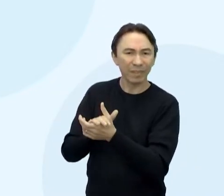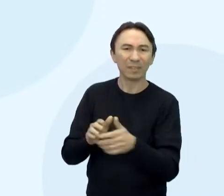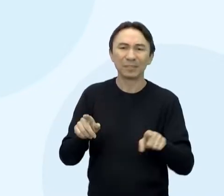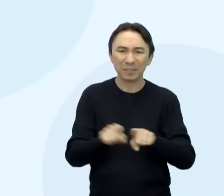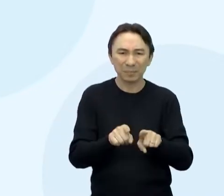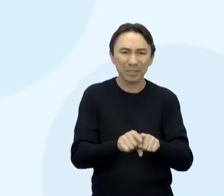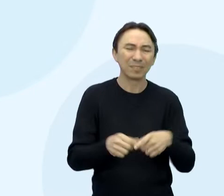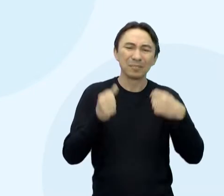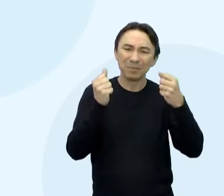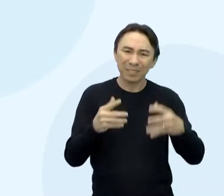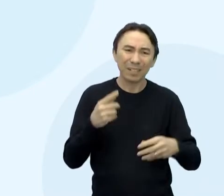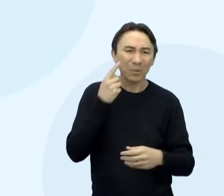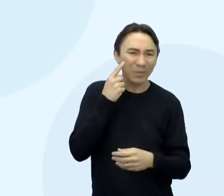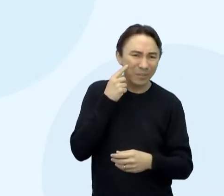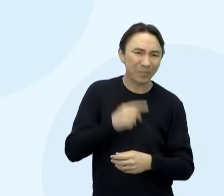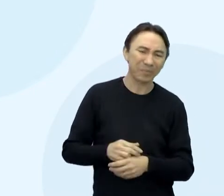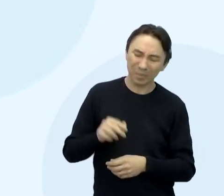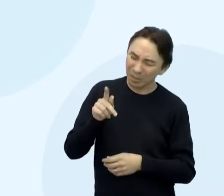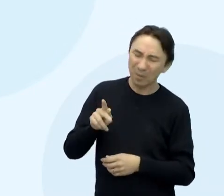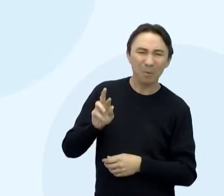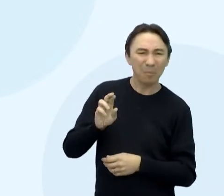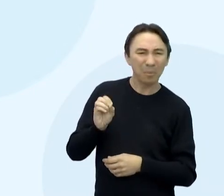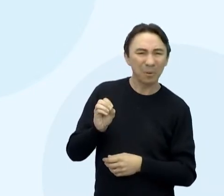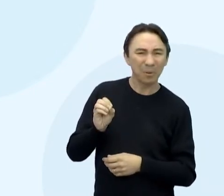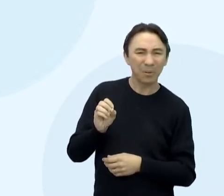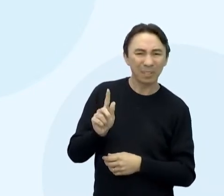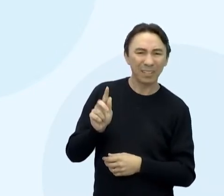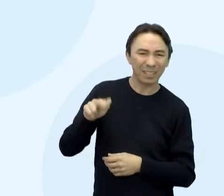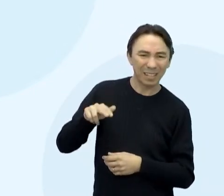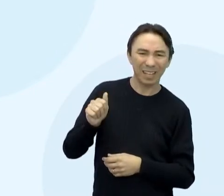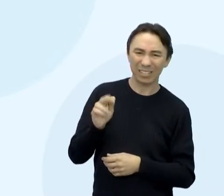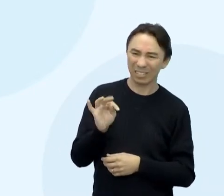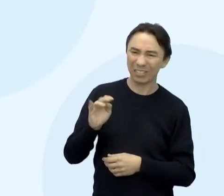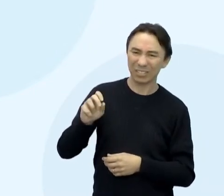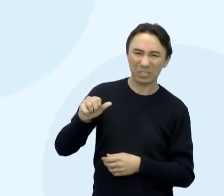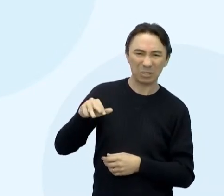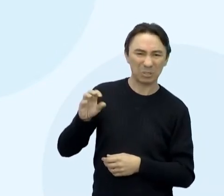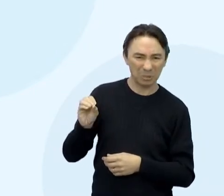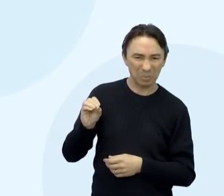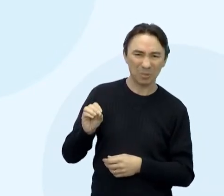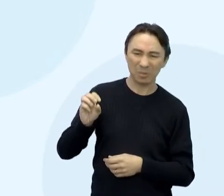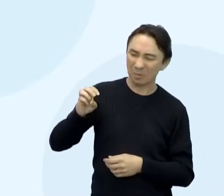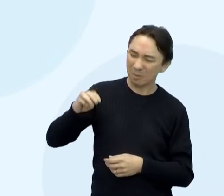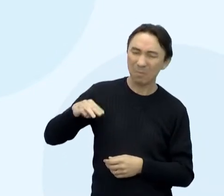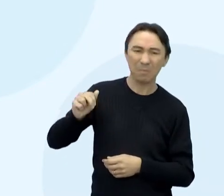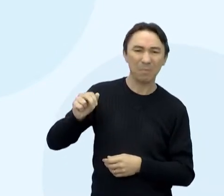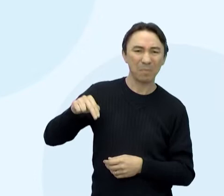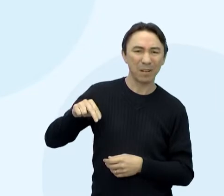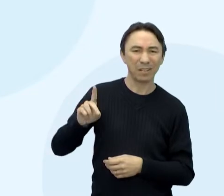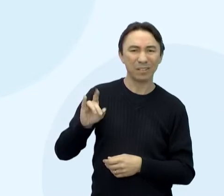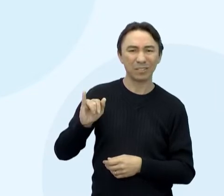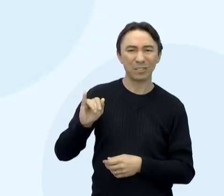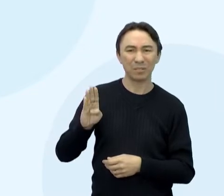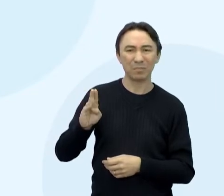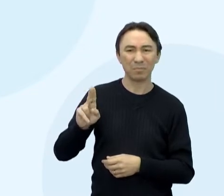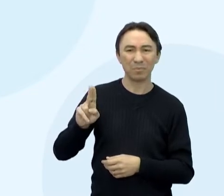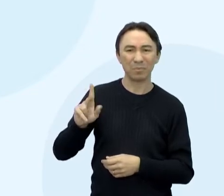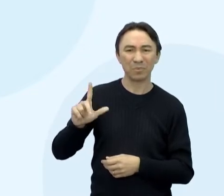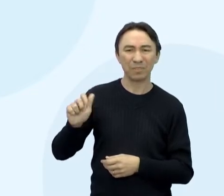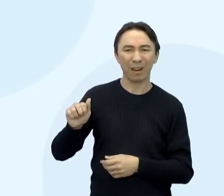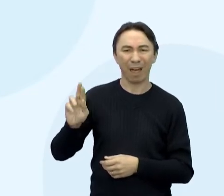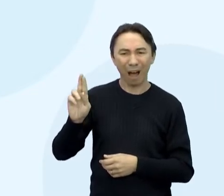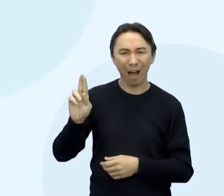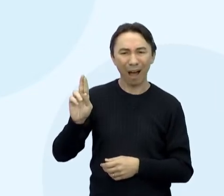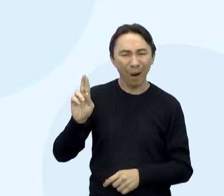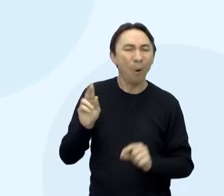perguntando, mas que diacho é isso, né, de prognatismo mandibular? O que é essa consanguinidade? Então a gente